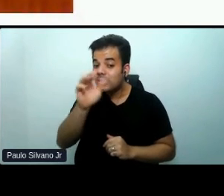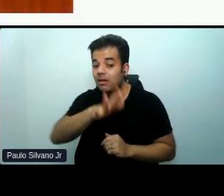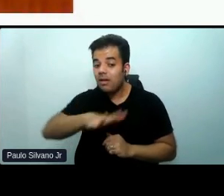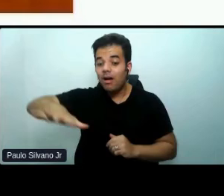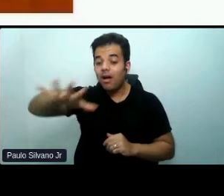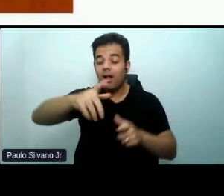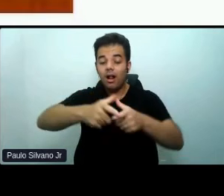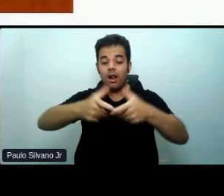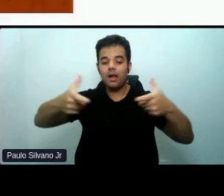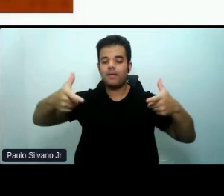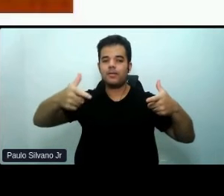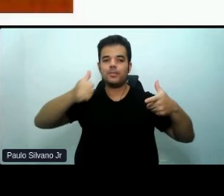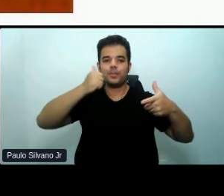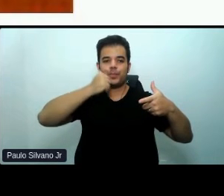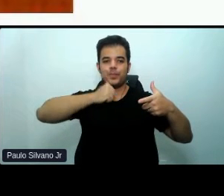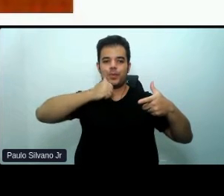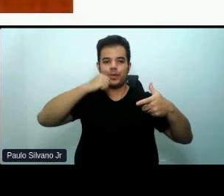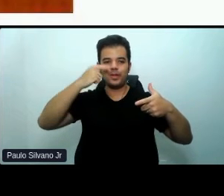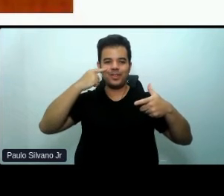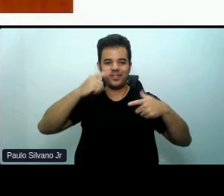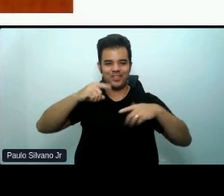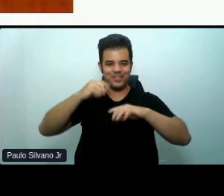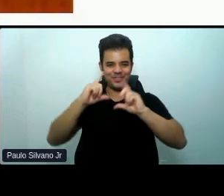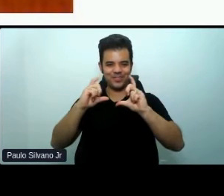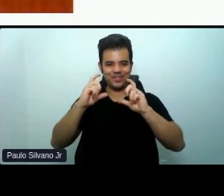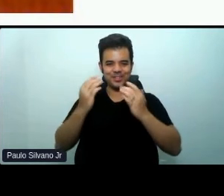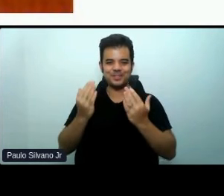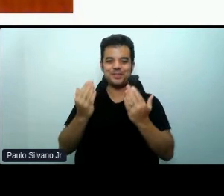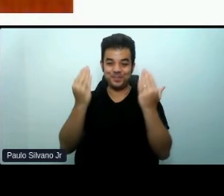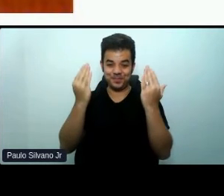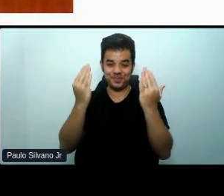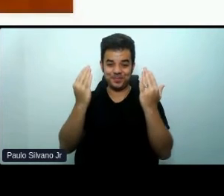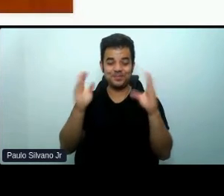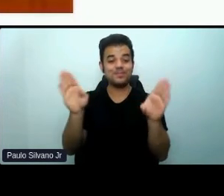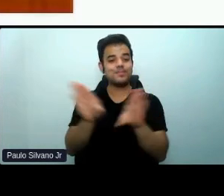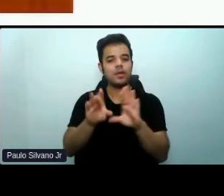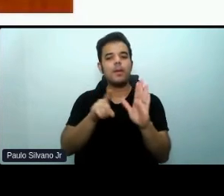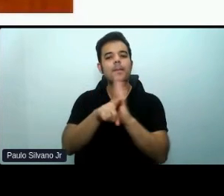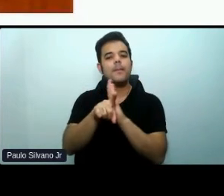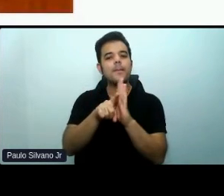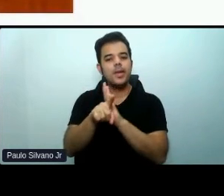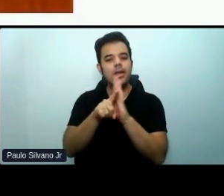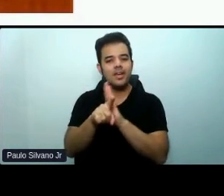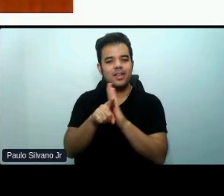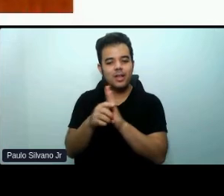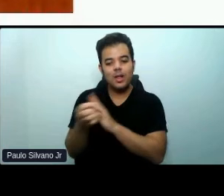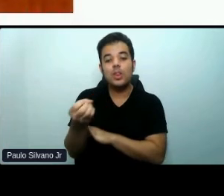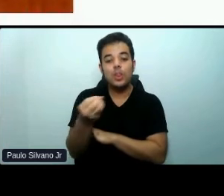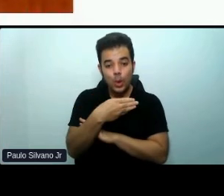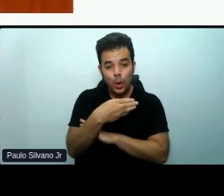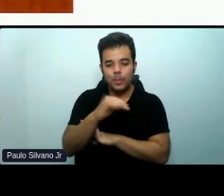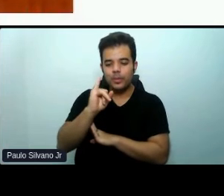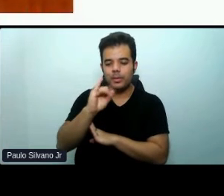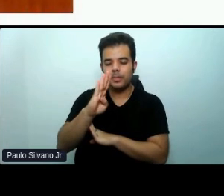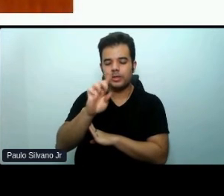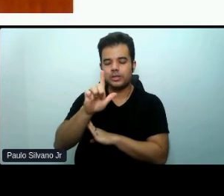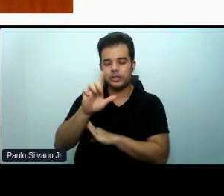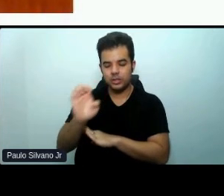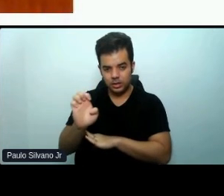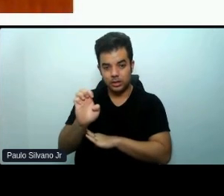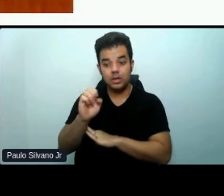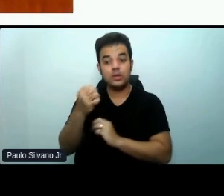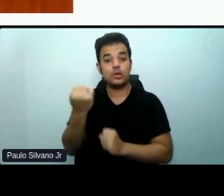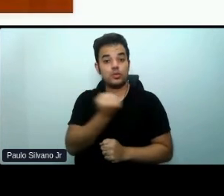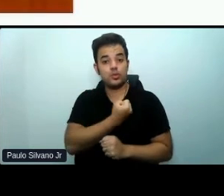feminino. Como vocês podem ver nessa foto. E segundo uma pesquisa mais recente aí do IBGE, esse